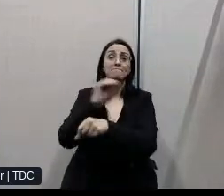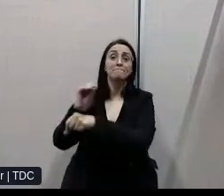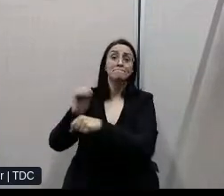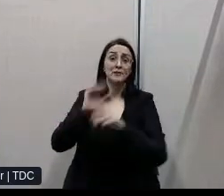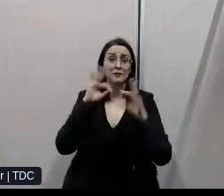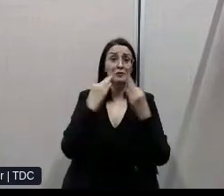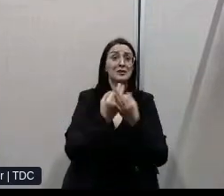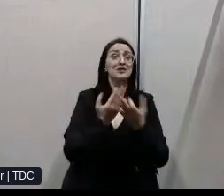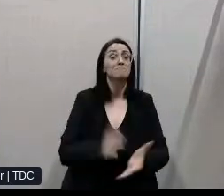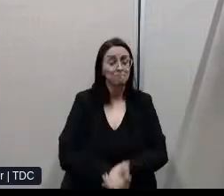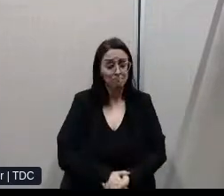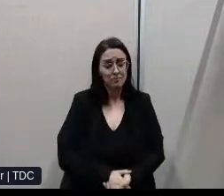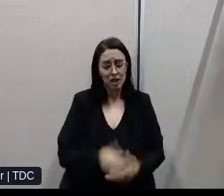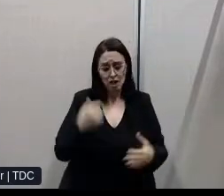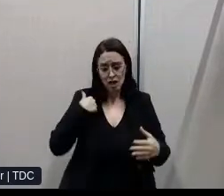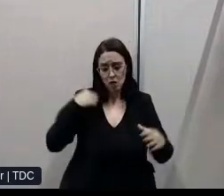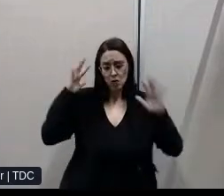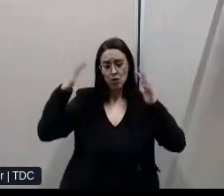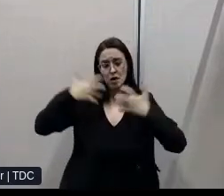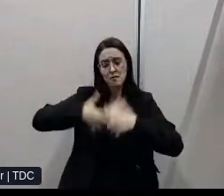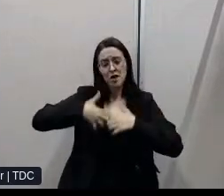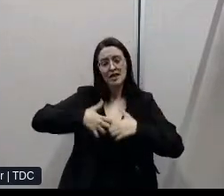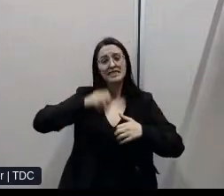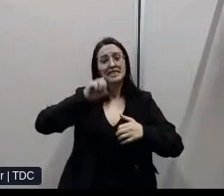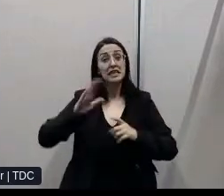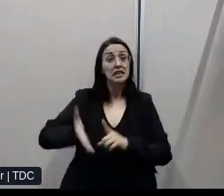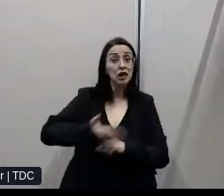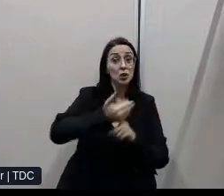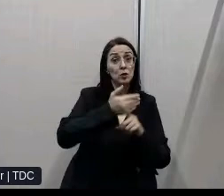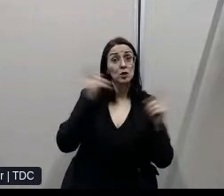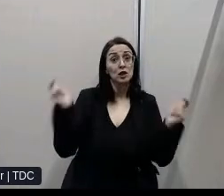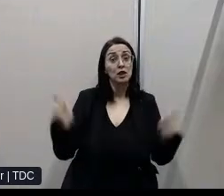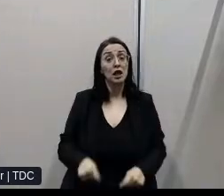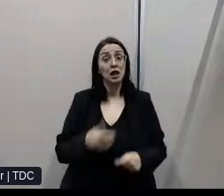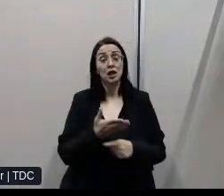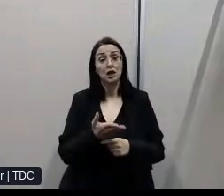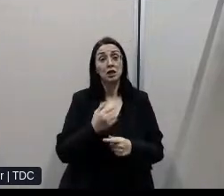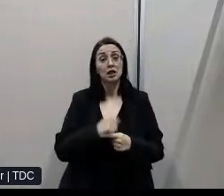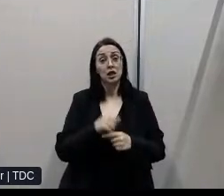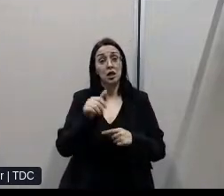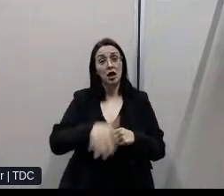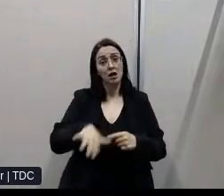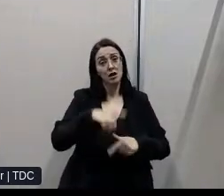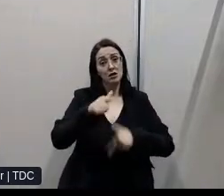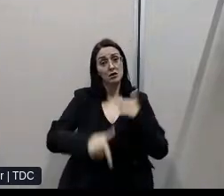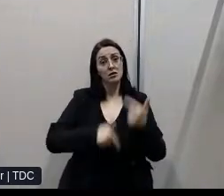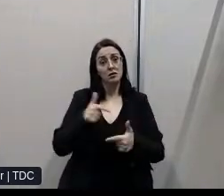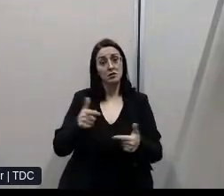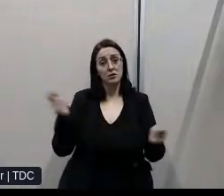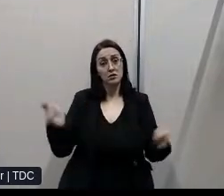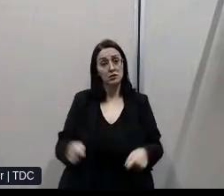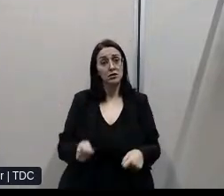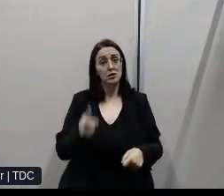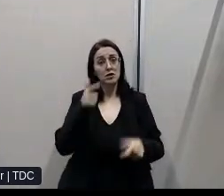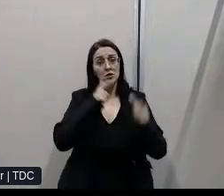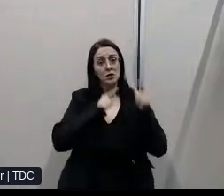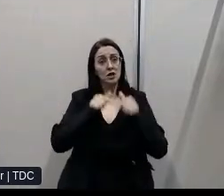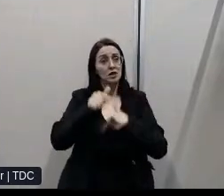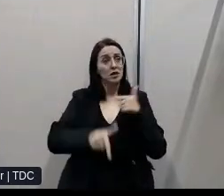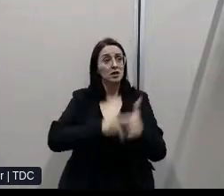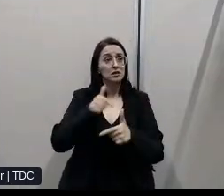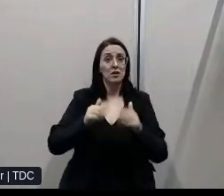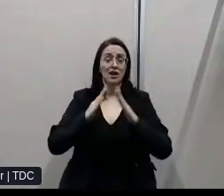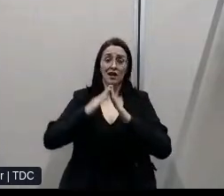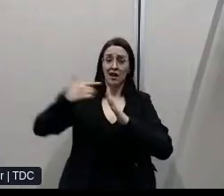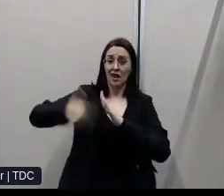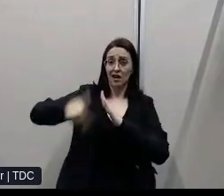das famílias. Então, eu fico me perguntando, se a tecnologia é uma área de trabalho que possibilita que as pessoas trabalhem